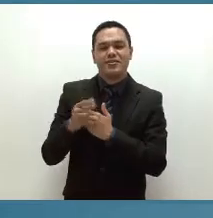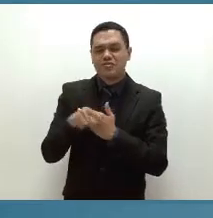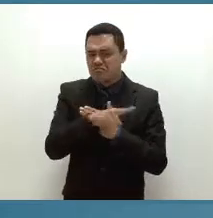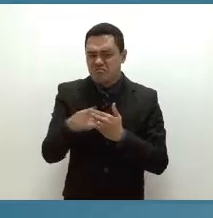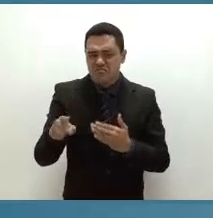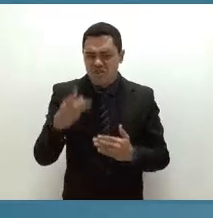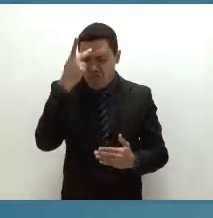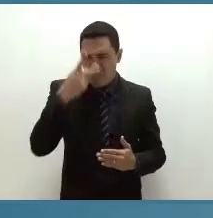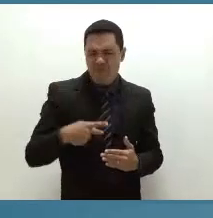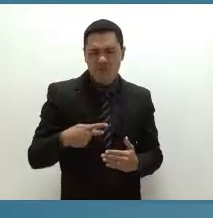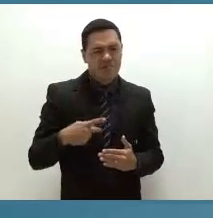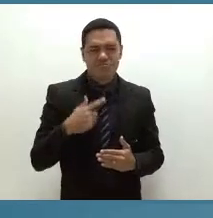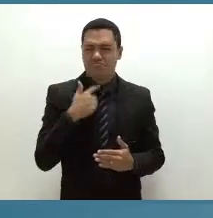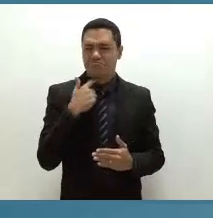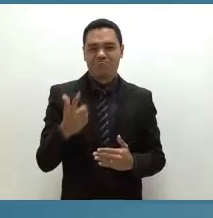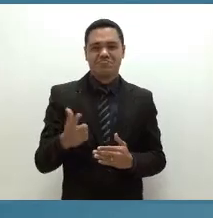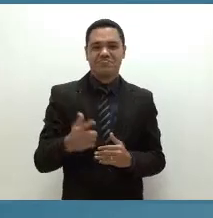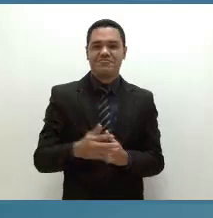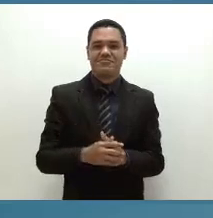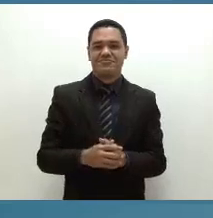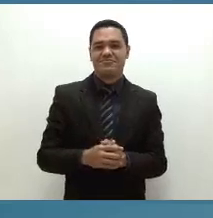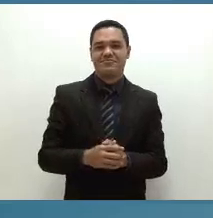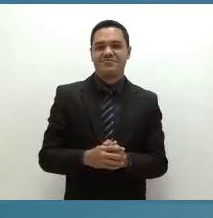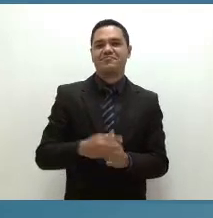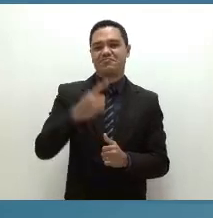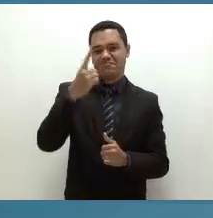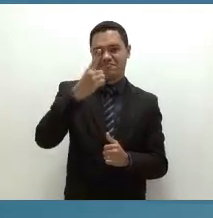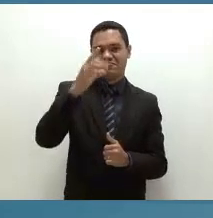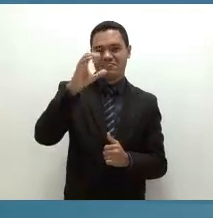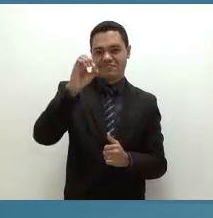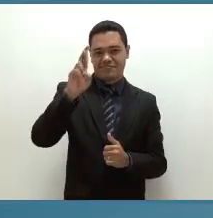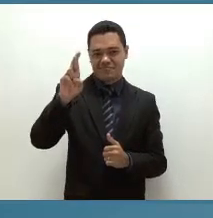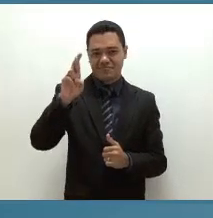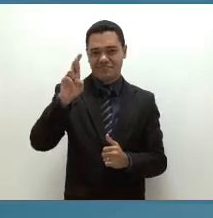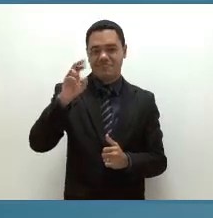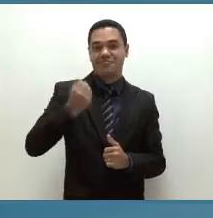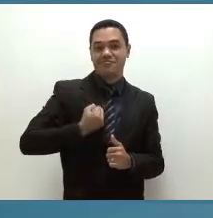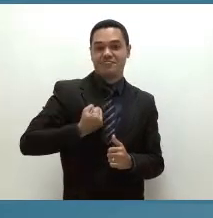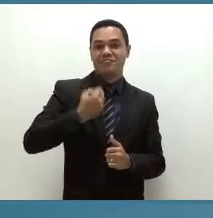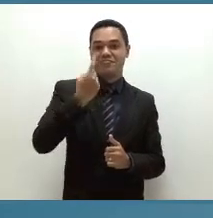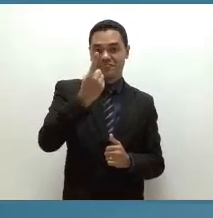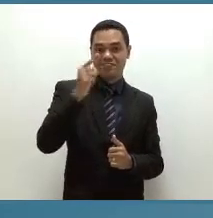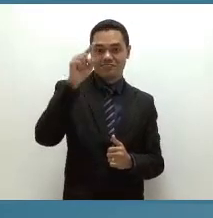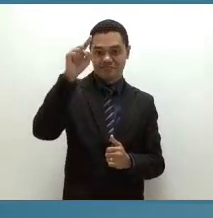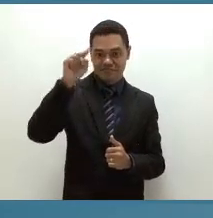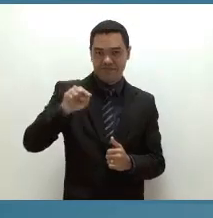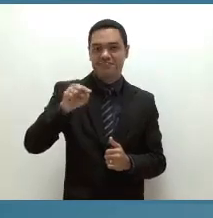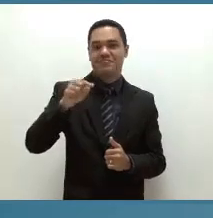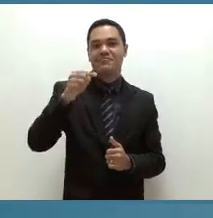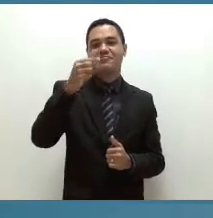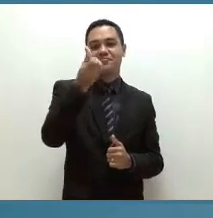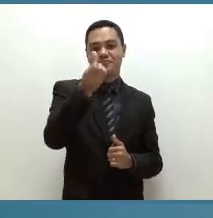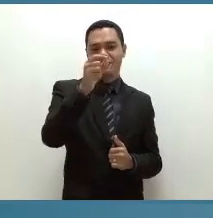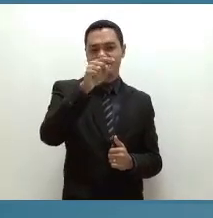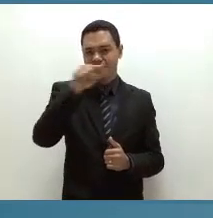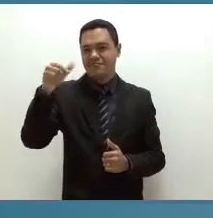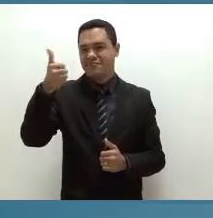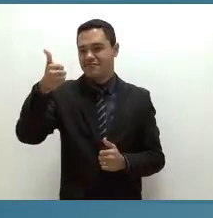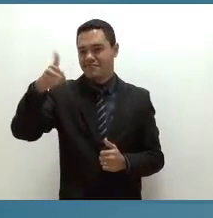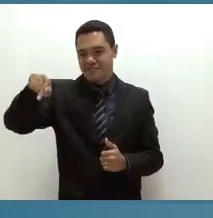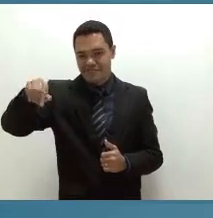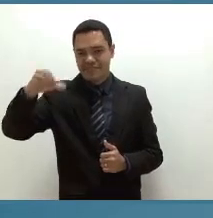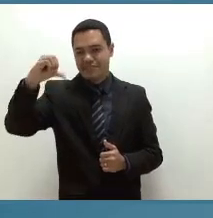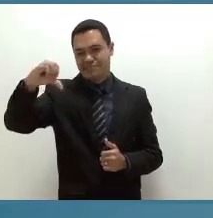mesmos? Coríntios capítulo 1, versículos 6 a 19. Não se tratava de uma